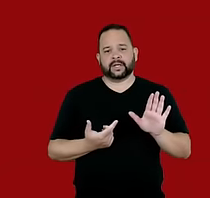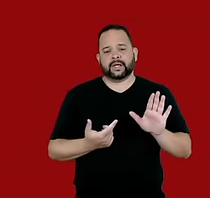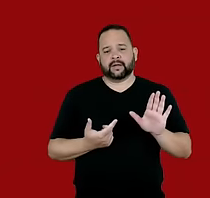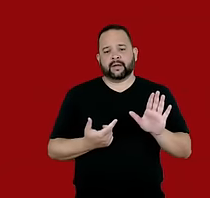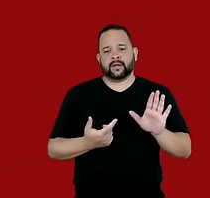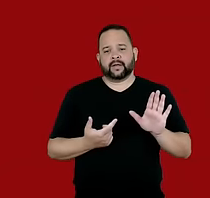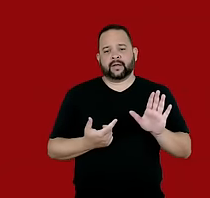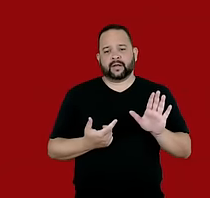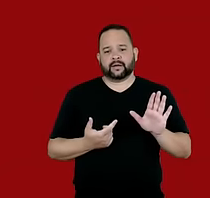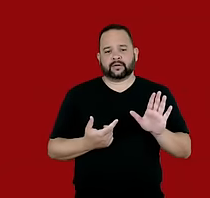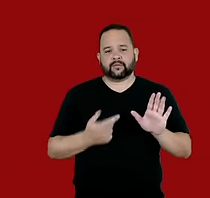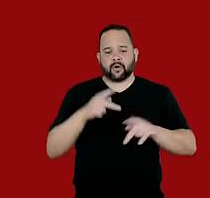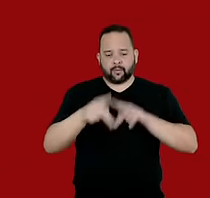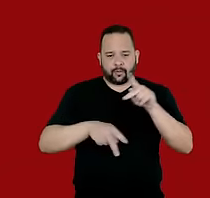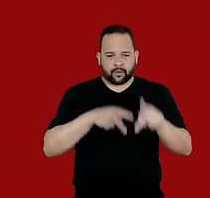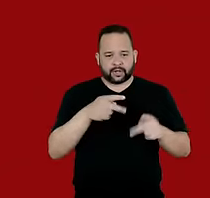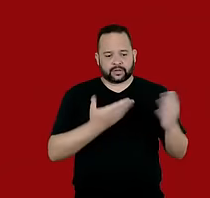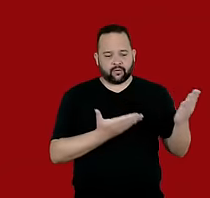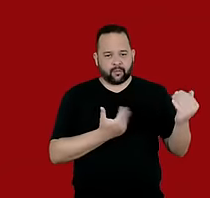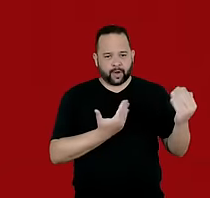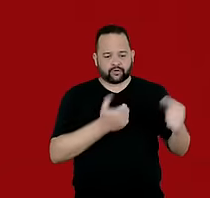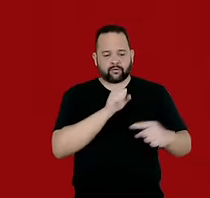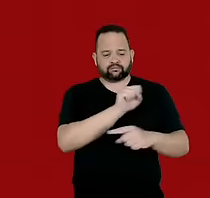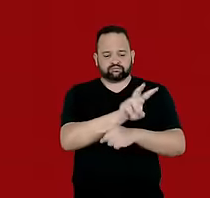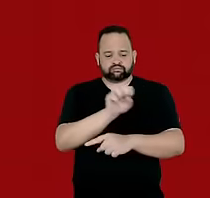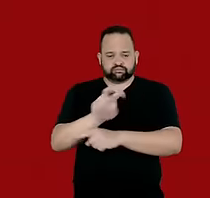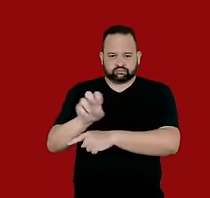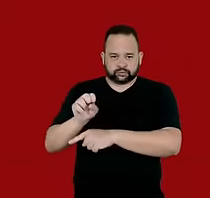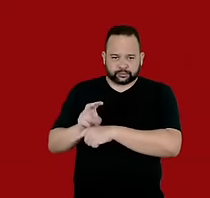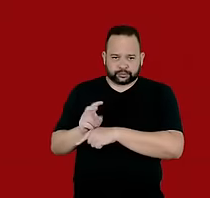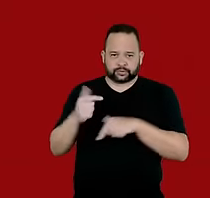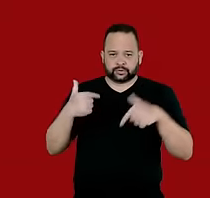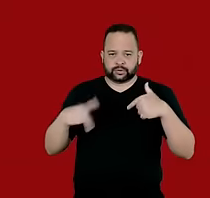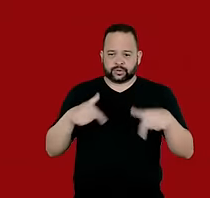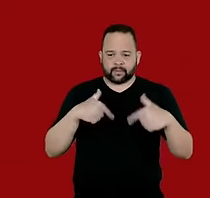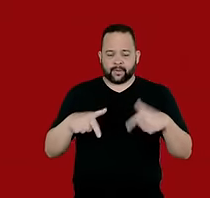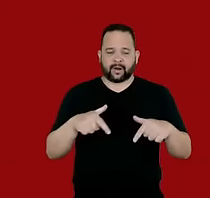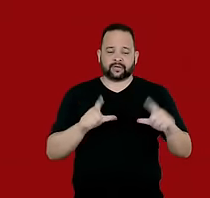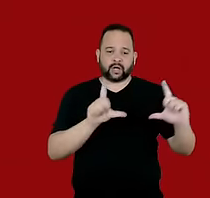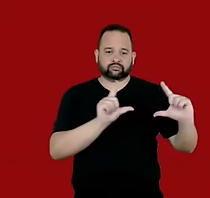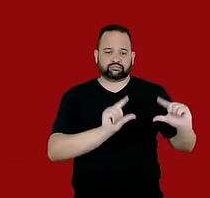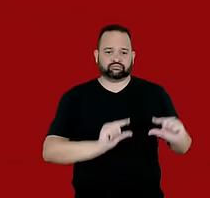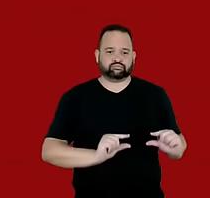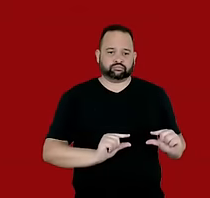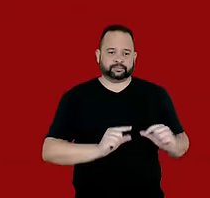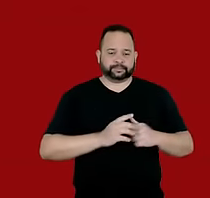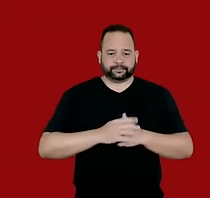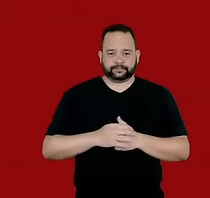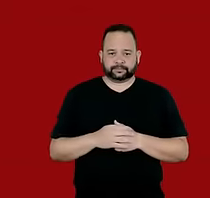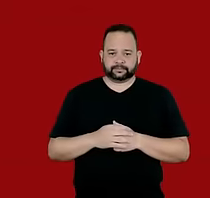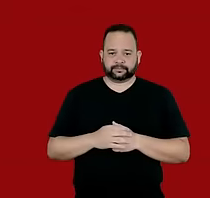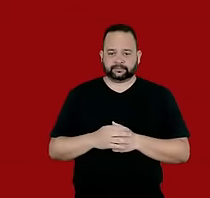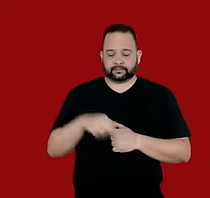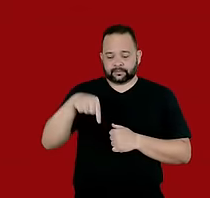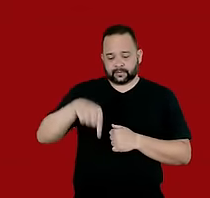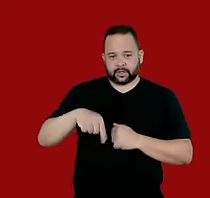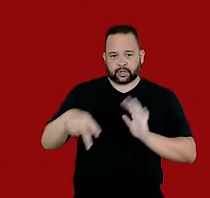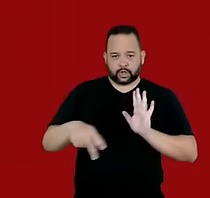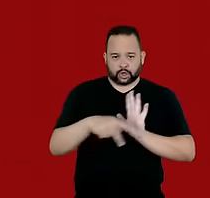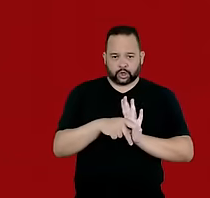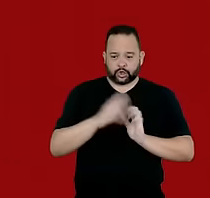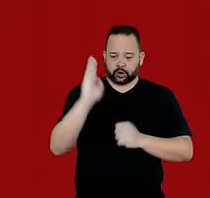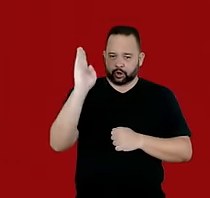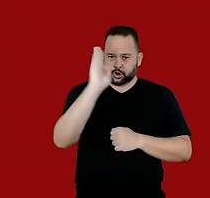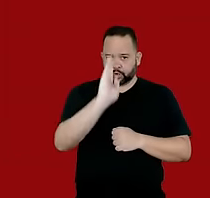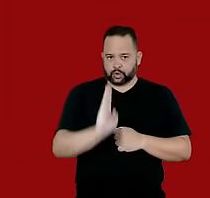população mais jovem no mercado de trabalho ela tá diminuindo bastante indo aqui um pouco pro cenário de Brasil eh então